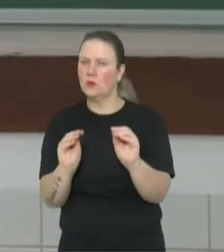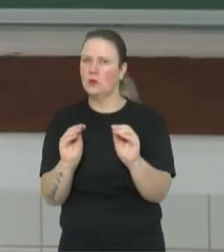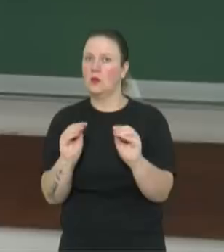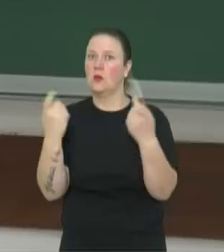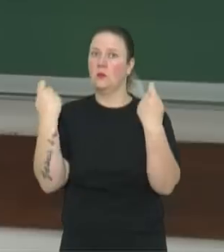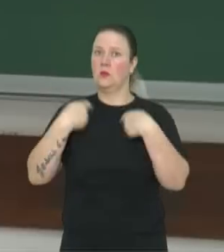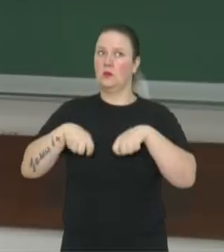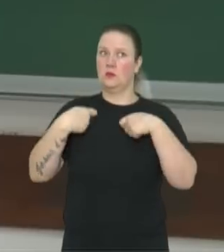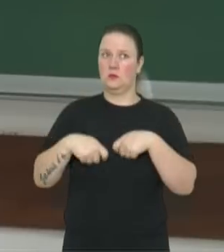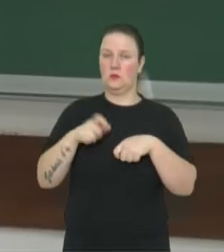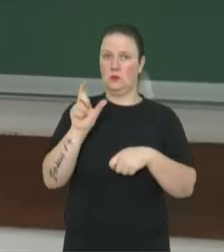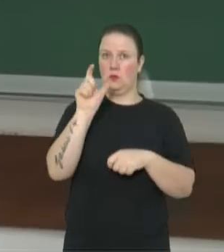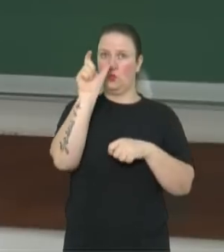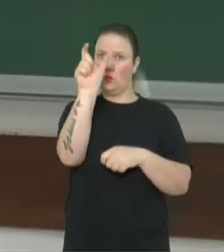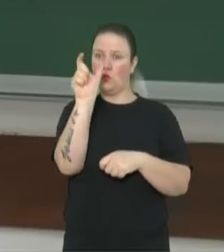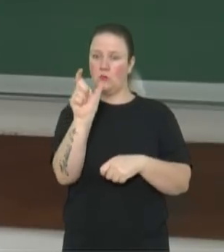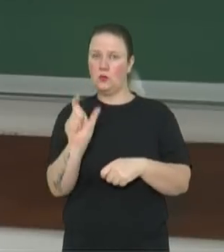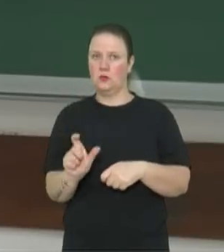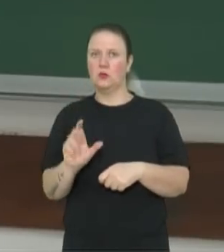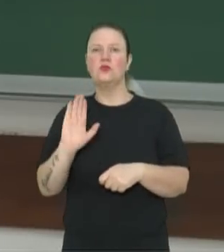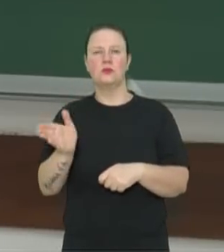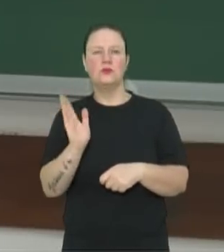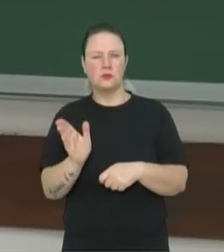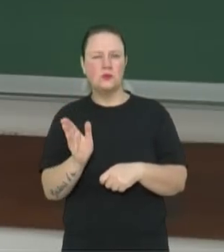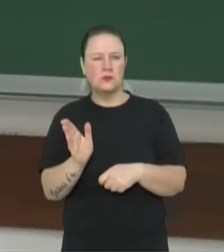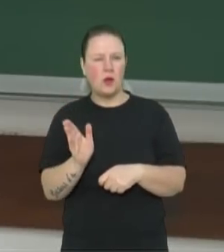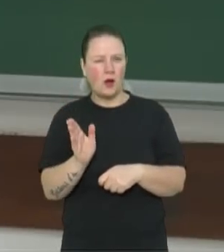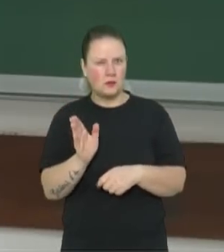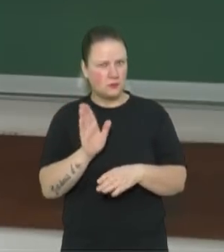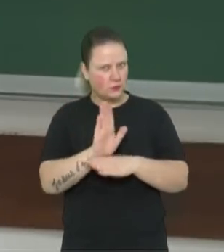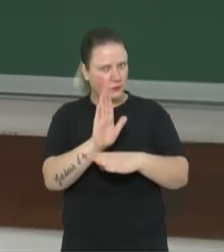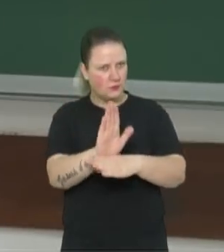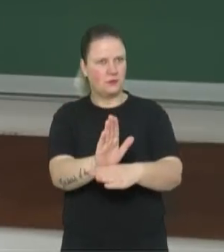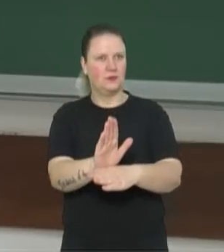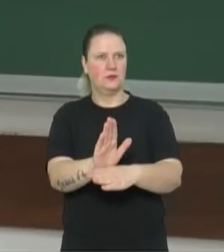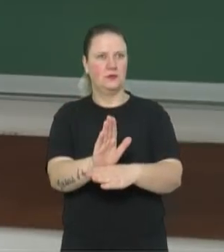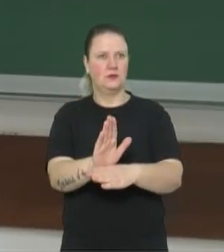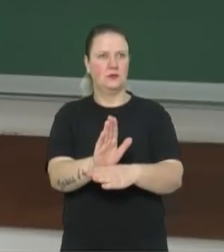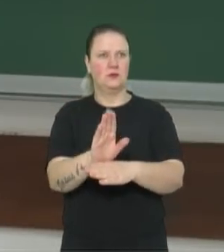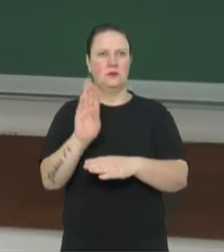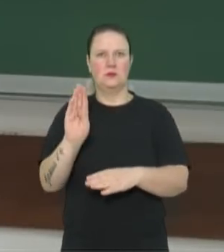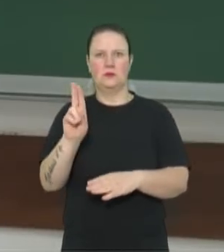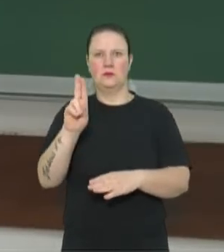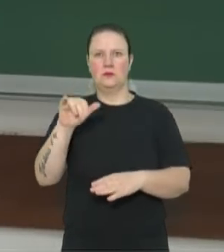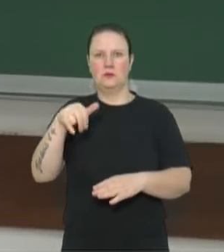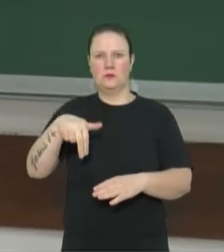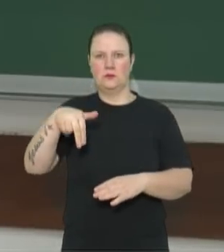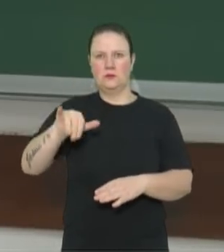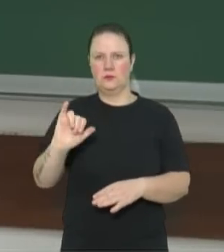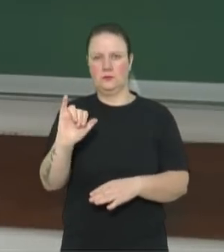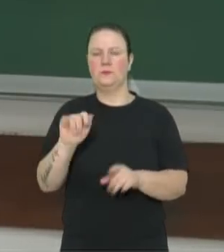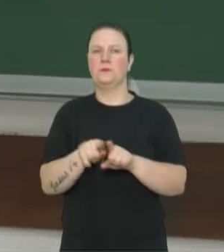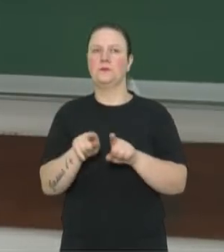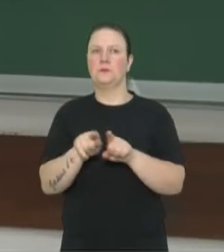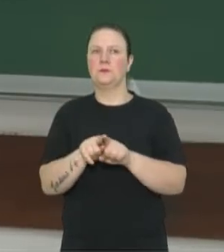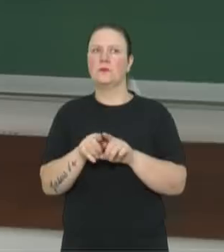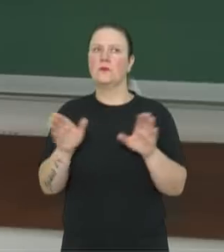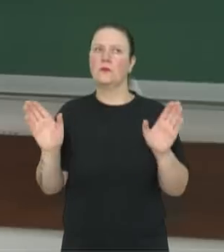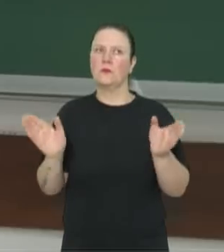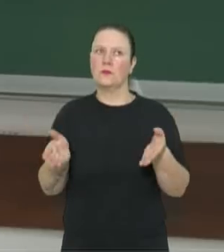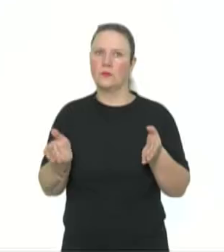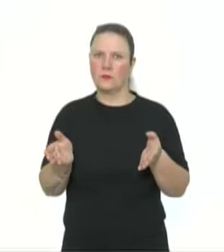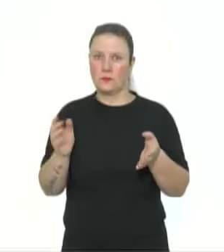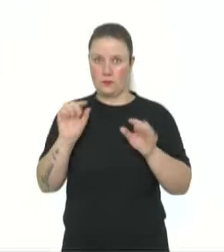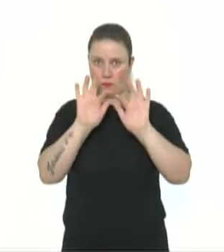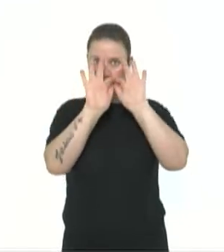tem que completar os espaços. Já dei uma diquinha ali para vocês, então ficou easy, super fácil. Mr. Bear